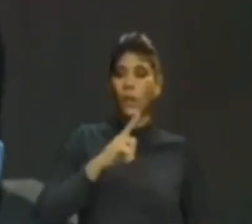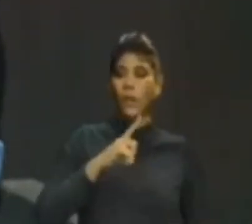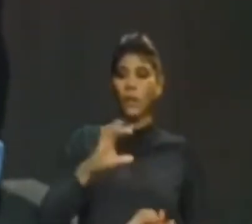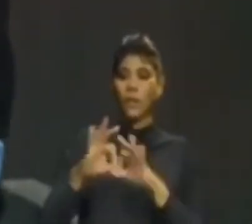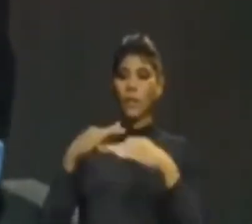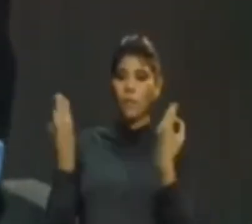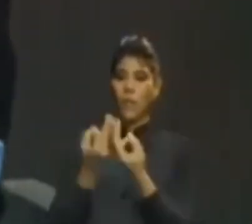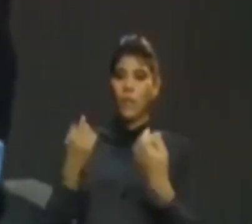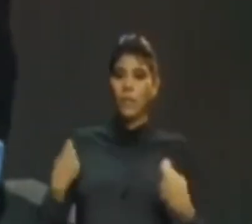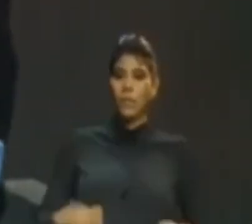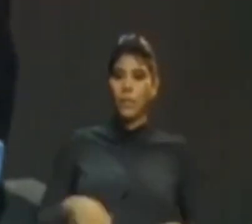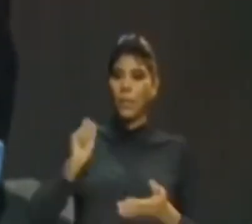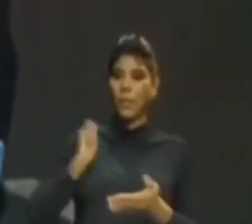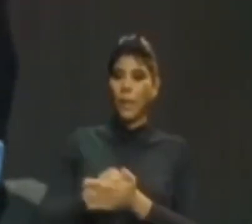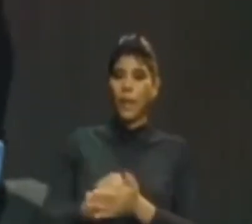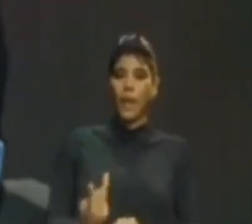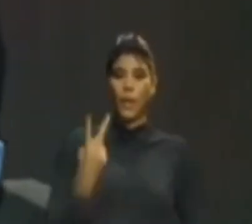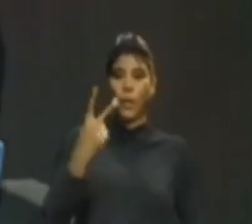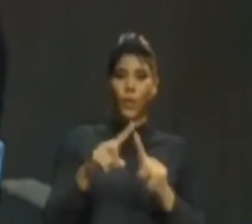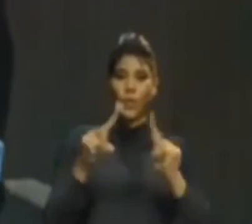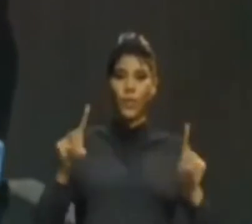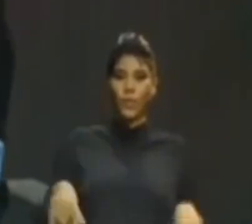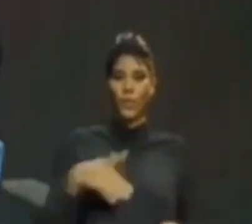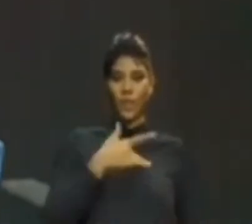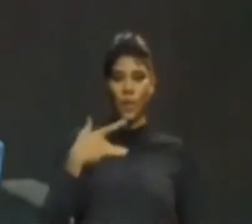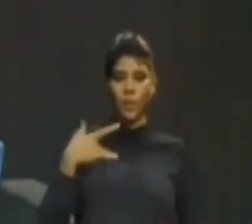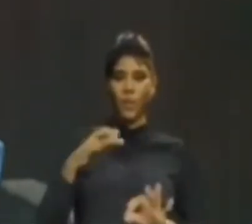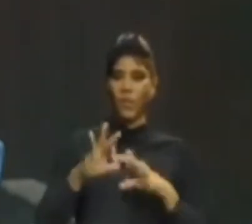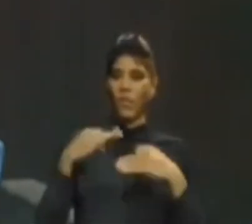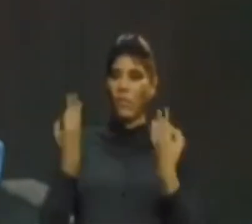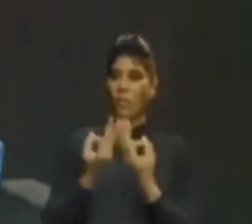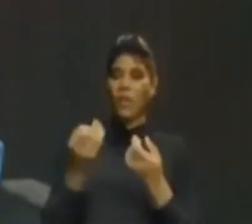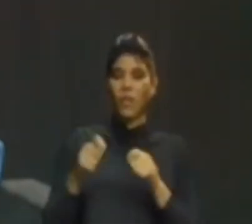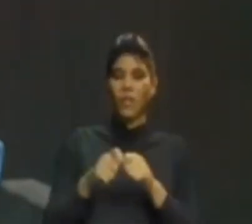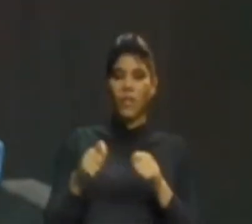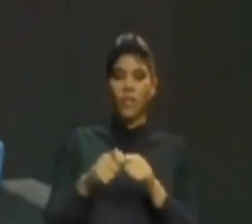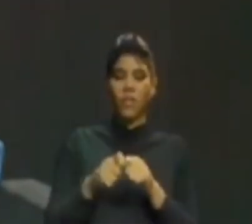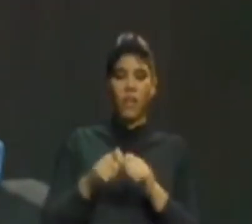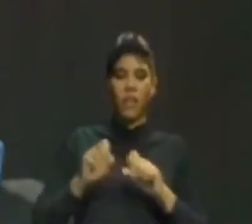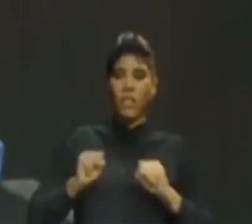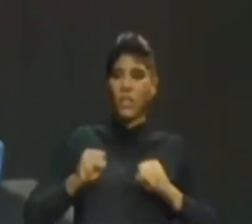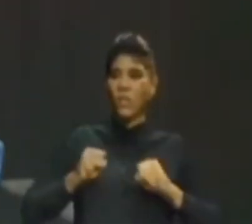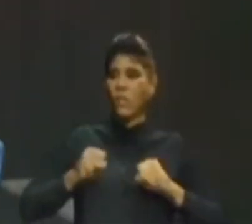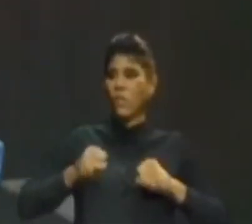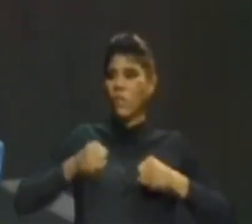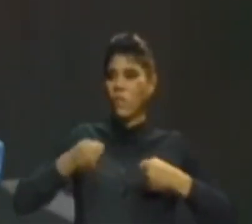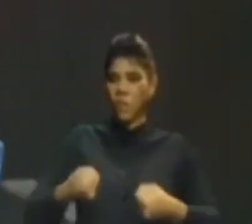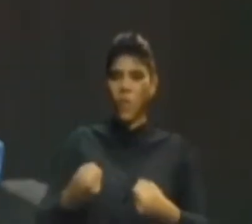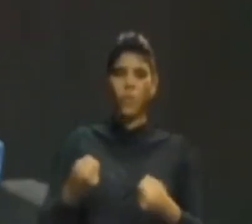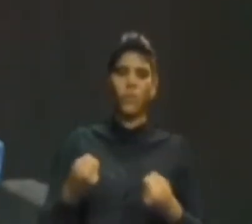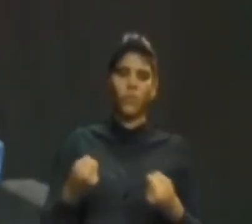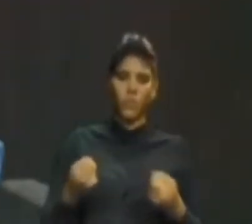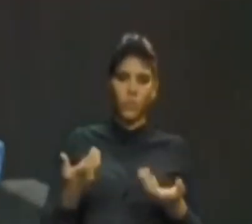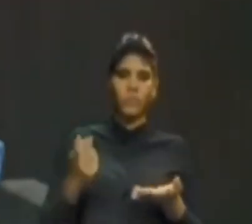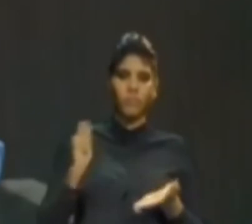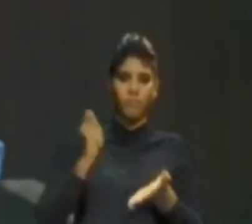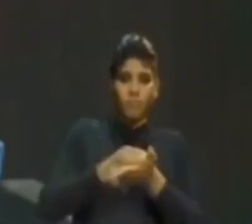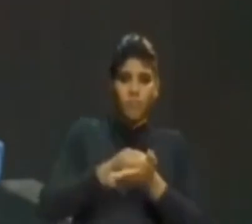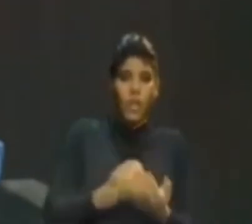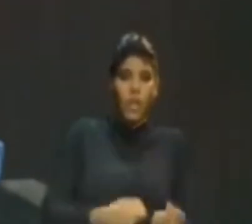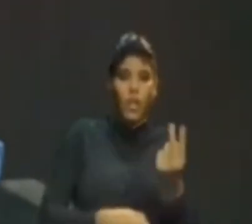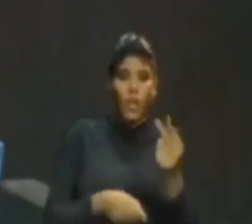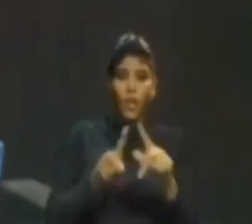pagar dois planos para criança a família Faz um esforço gigantesco uma prova de amor de responsabilidade de